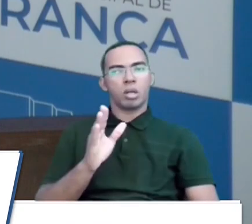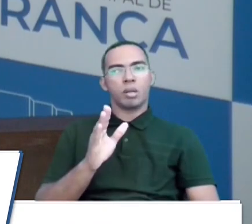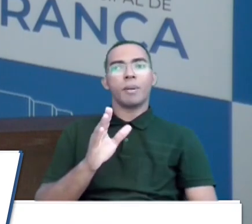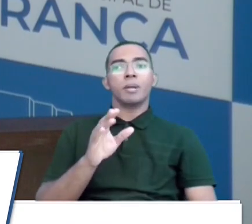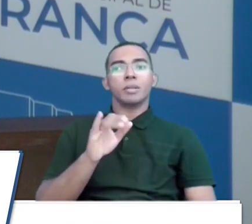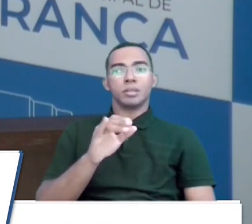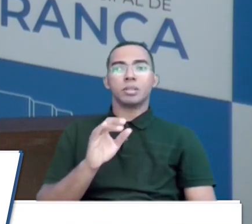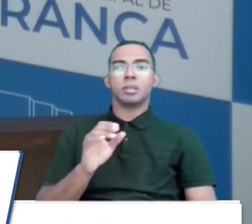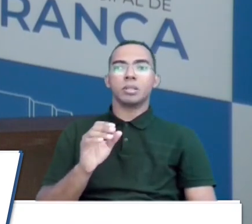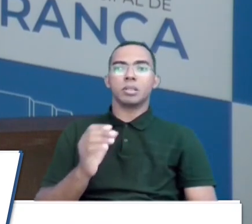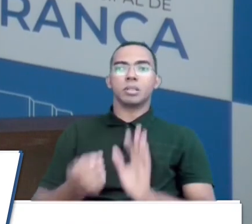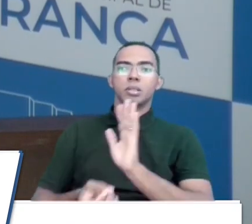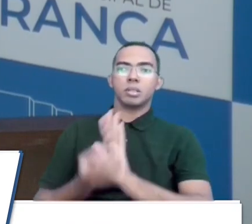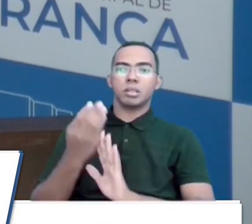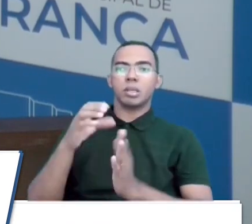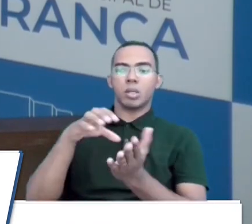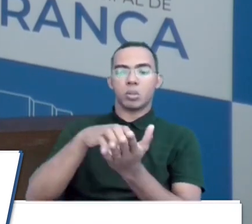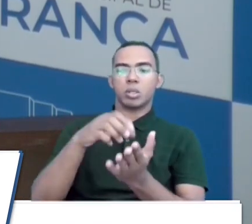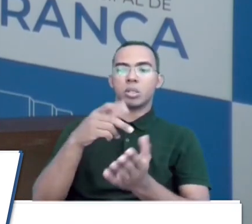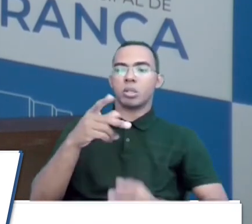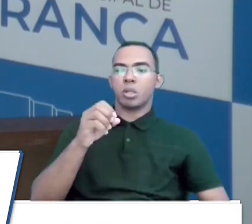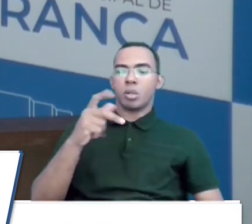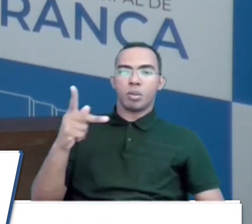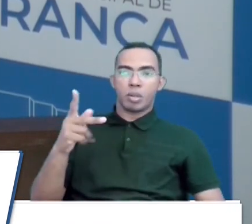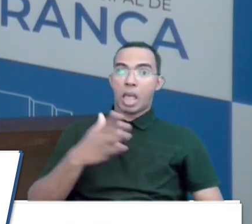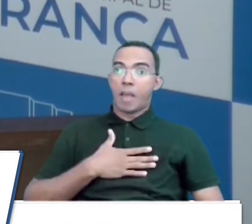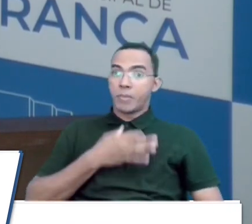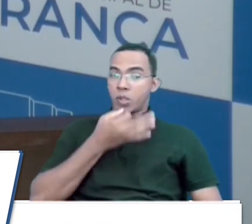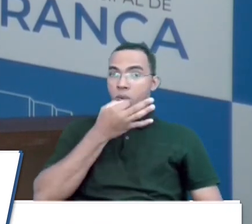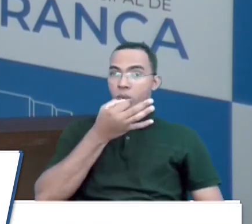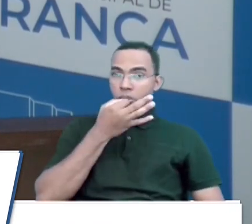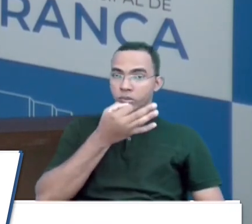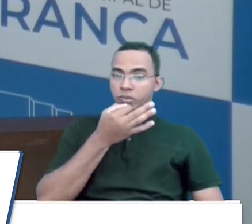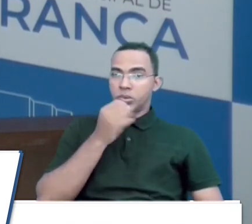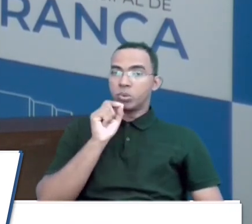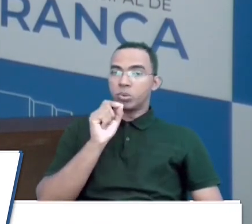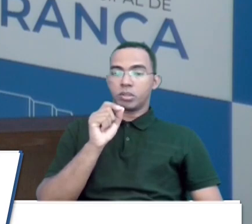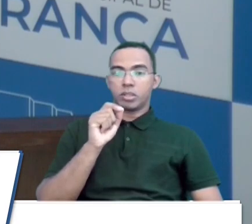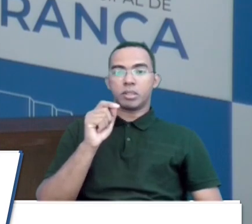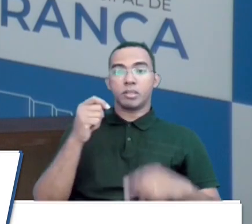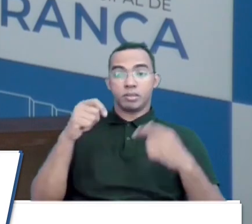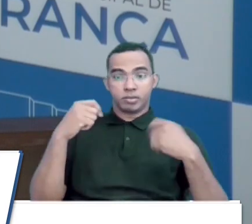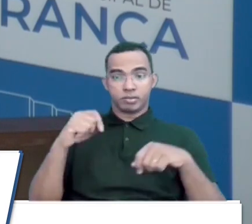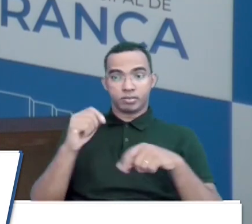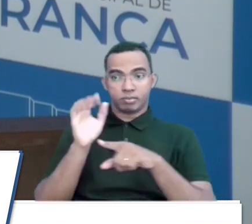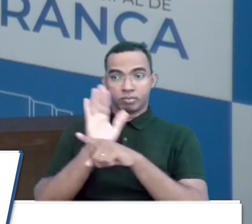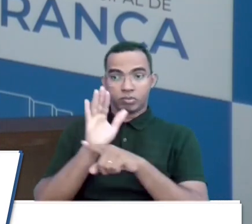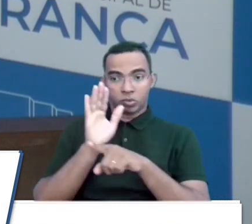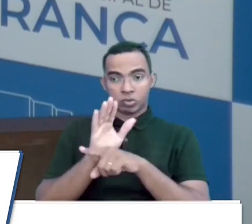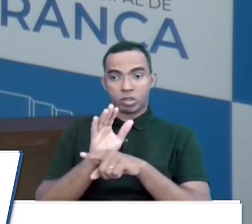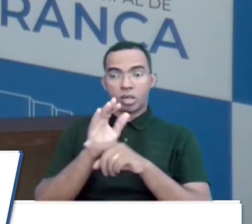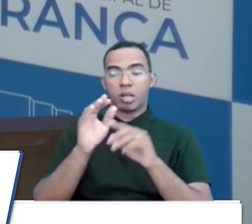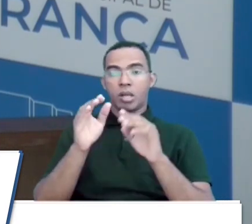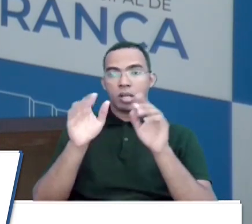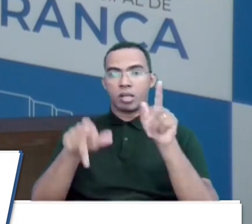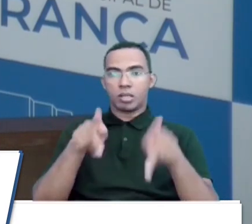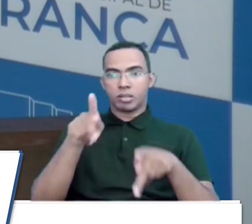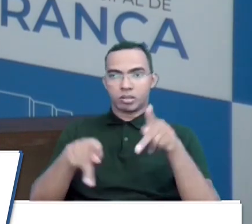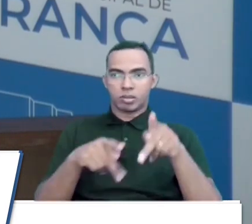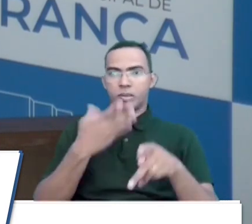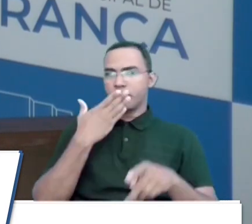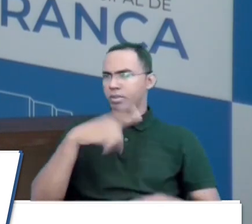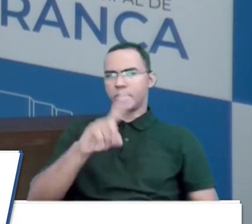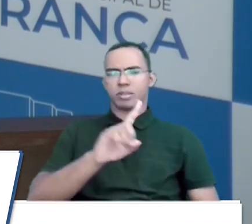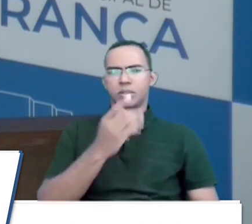criado o Centro Pop, na minha opinião, deveria atender esse pessoal. Eles não deveriam estar pedindo